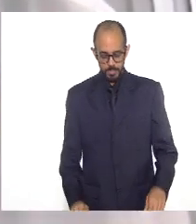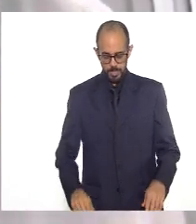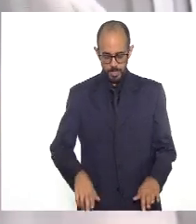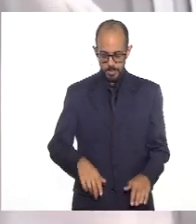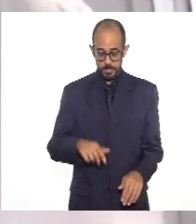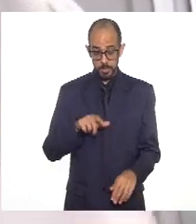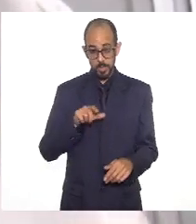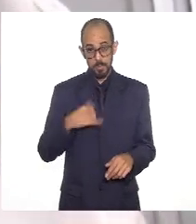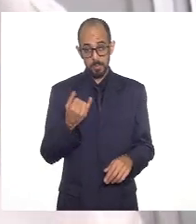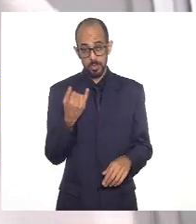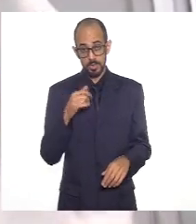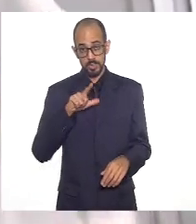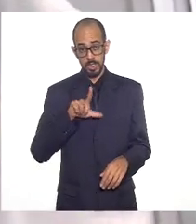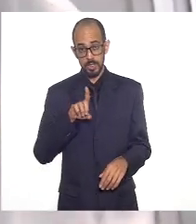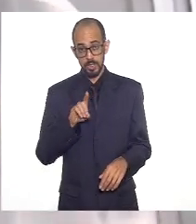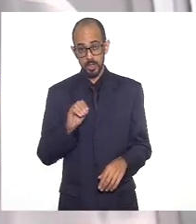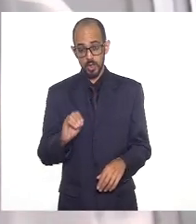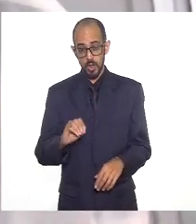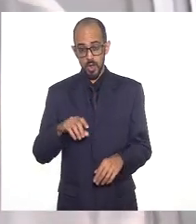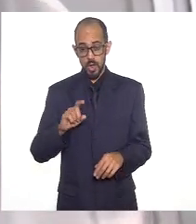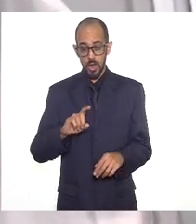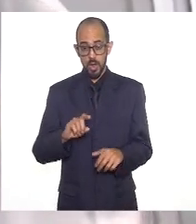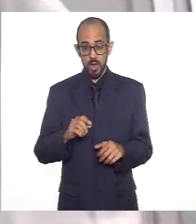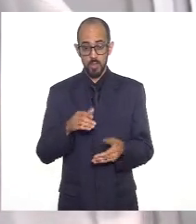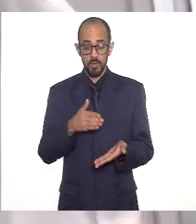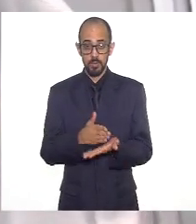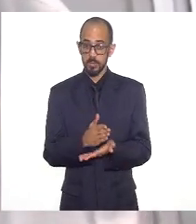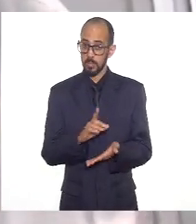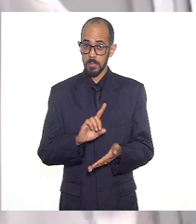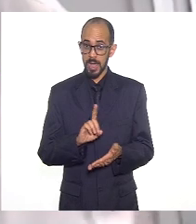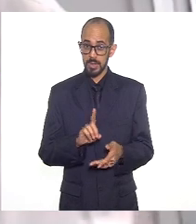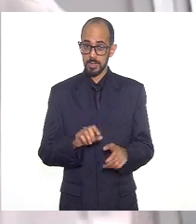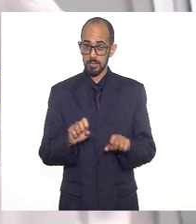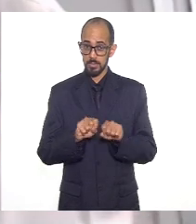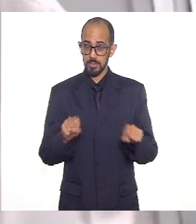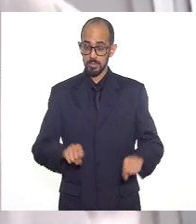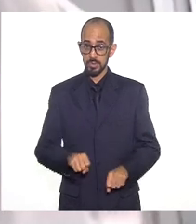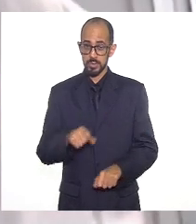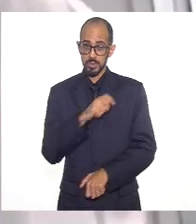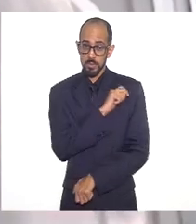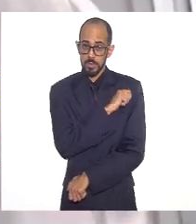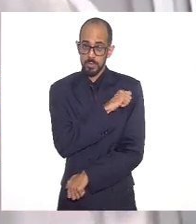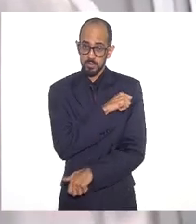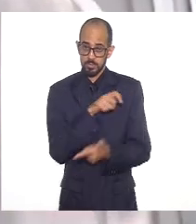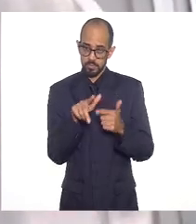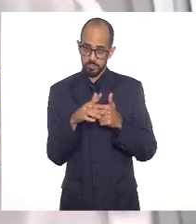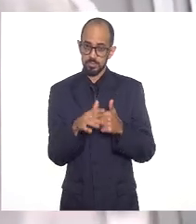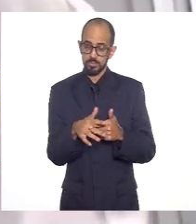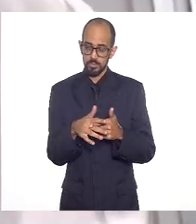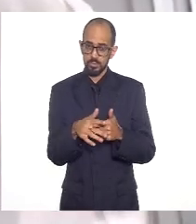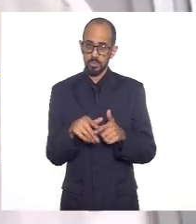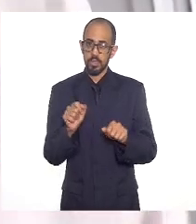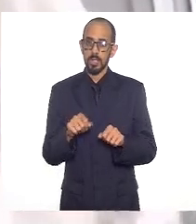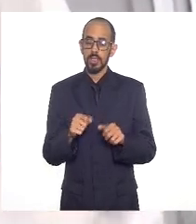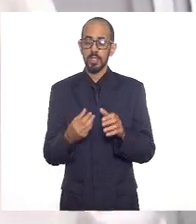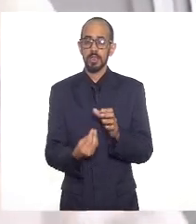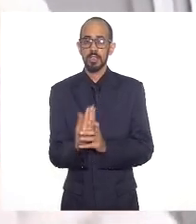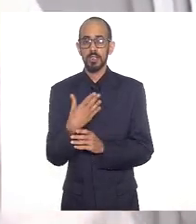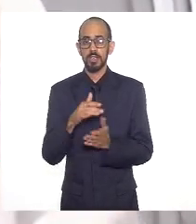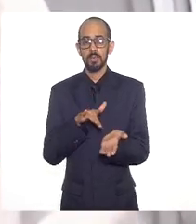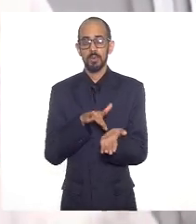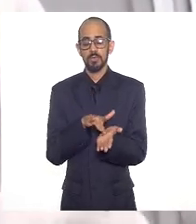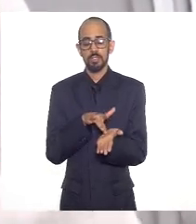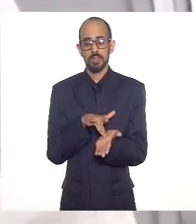essa questão do regime de recuperação fiscal e, ainda mais, né, traga uma peça fictícia sobre as